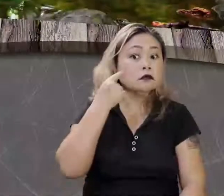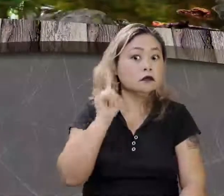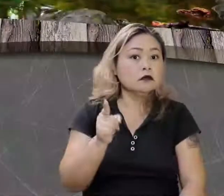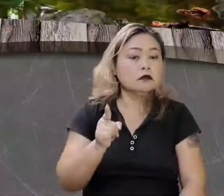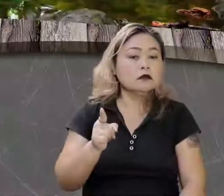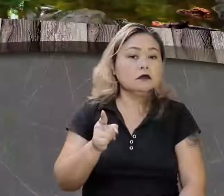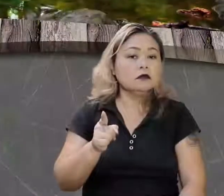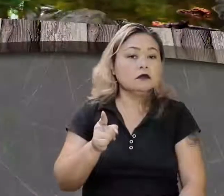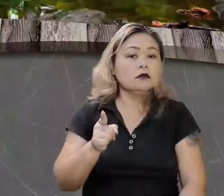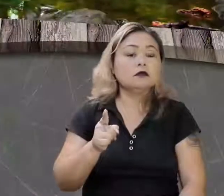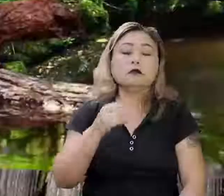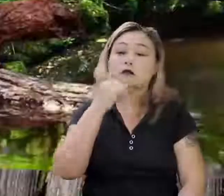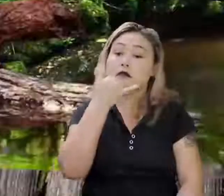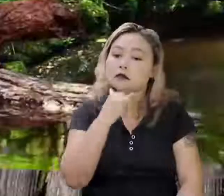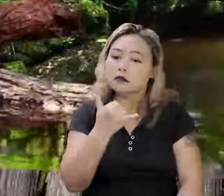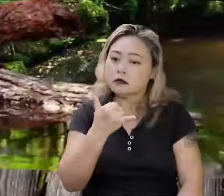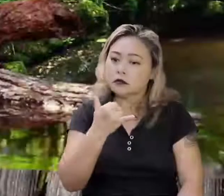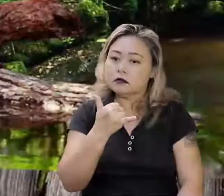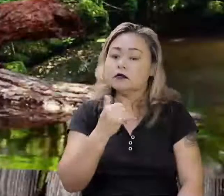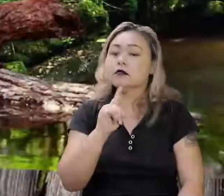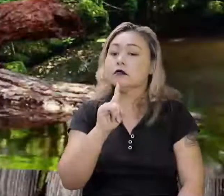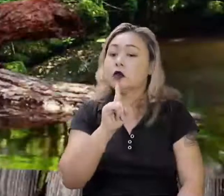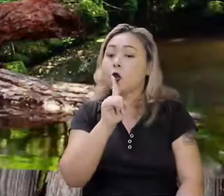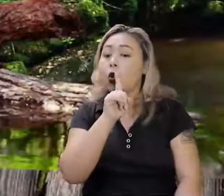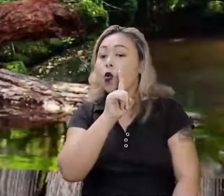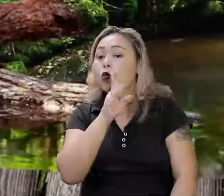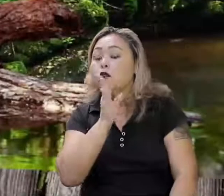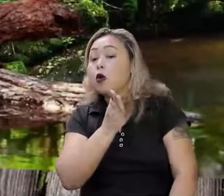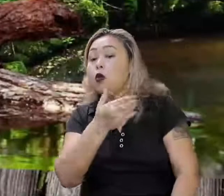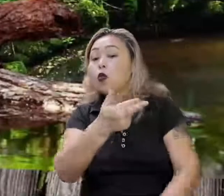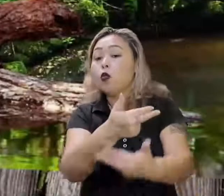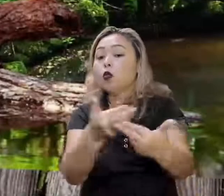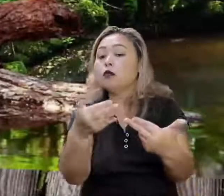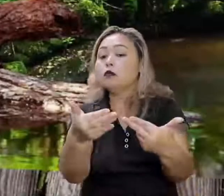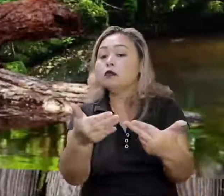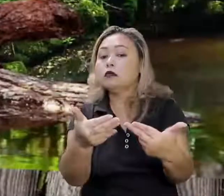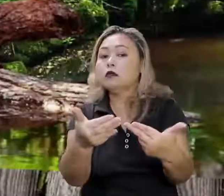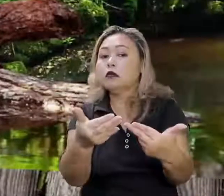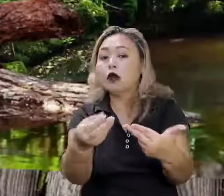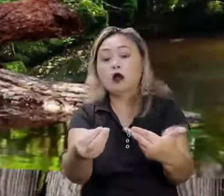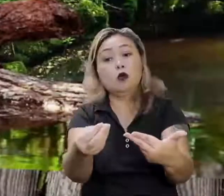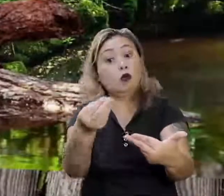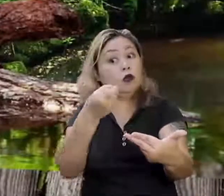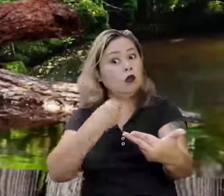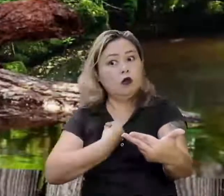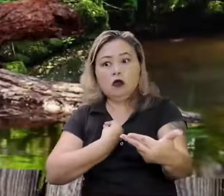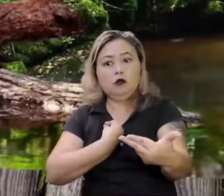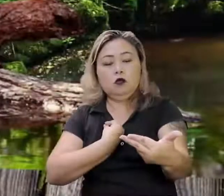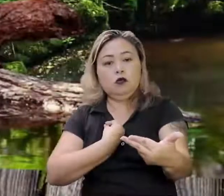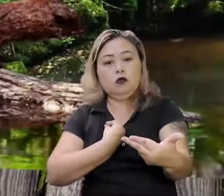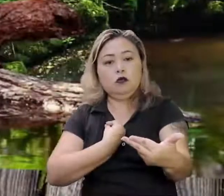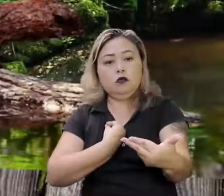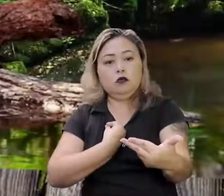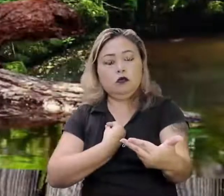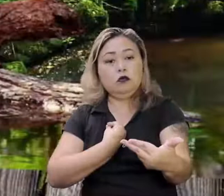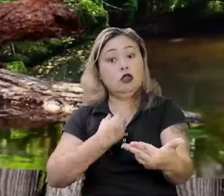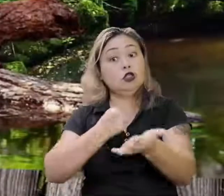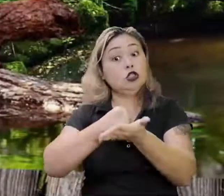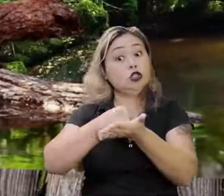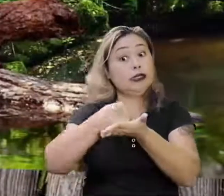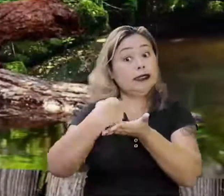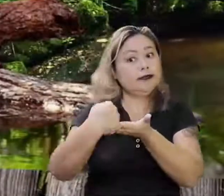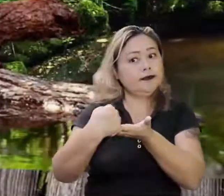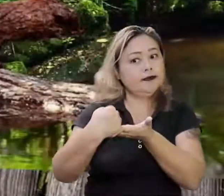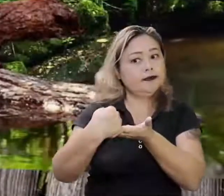nisso. A energia investida em algo que não te traz um retorno, já